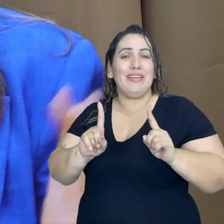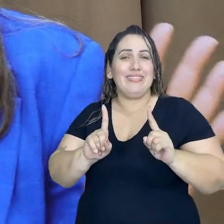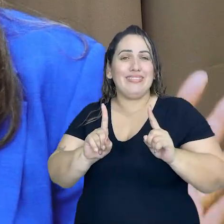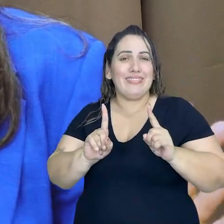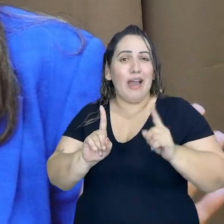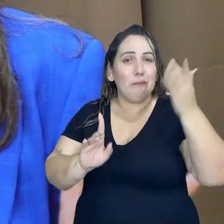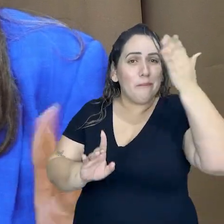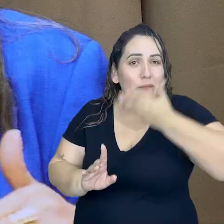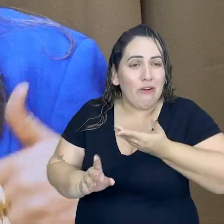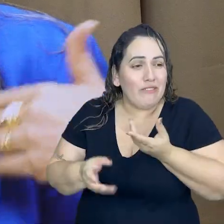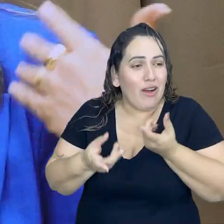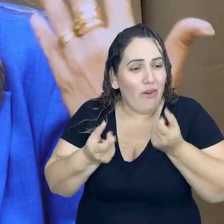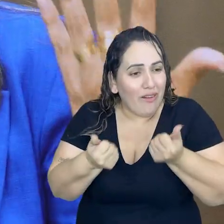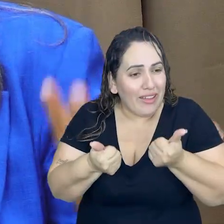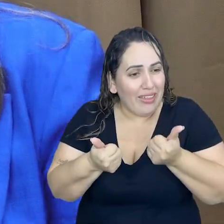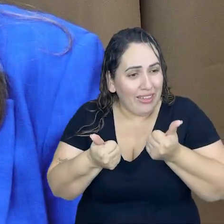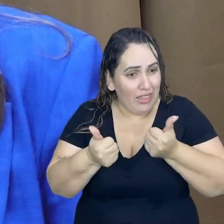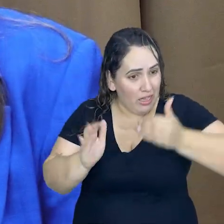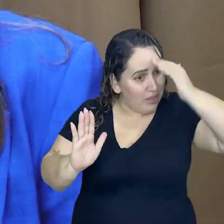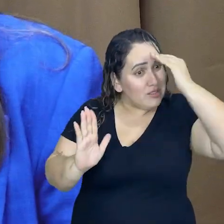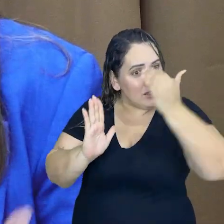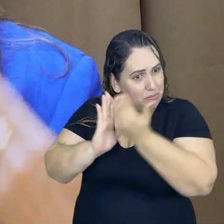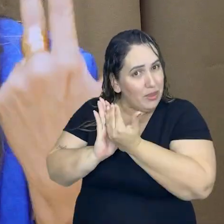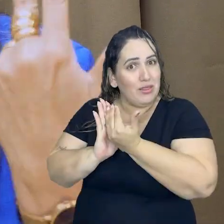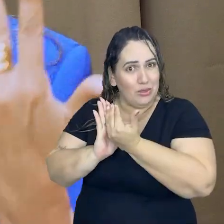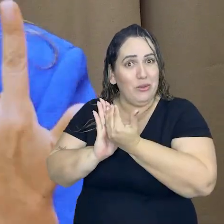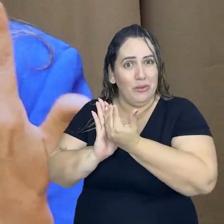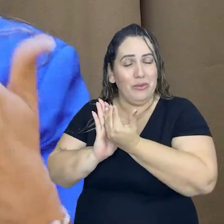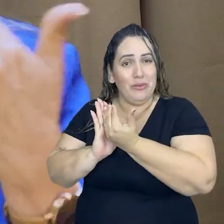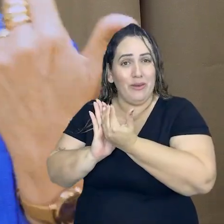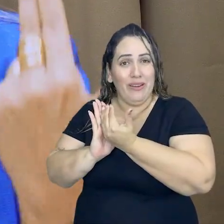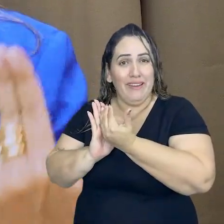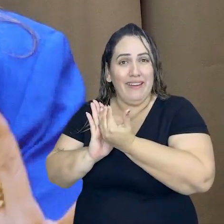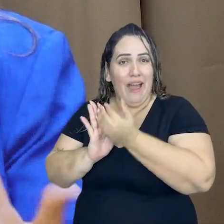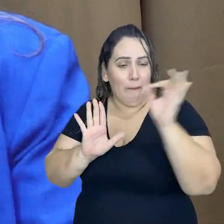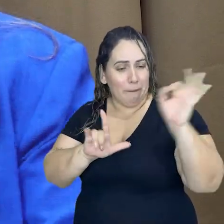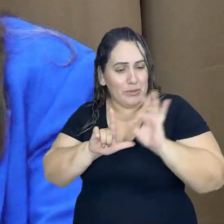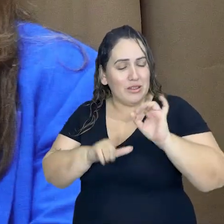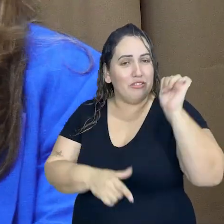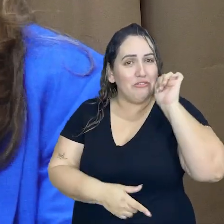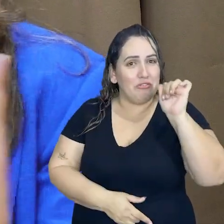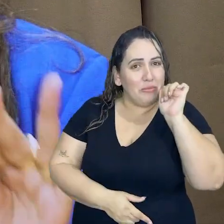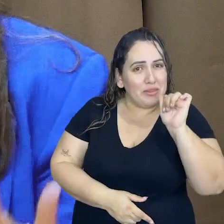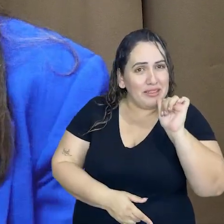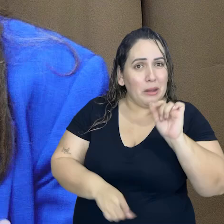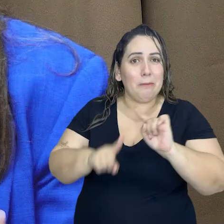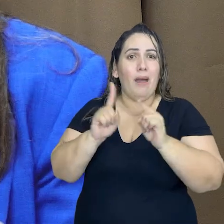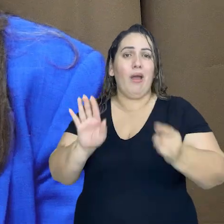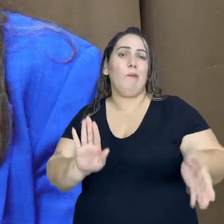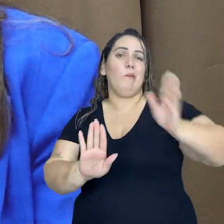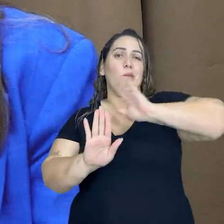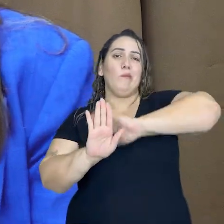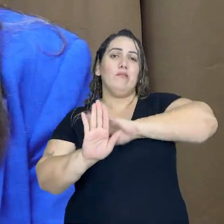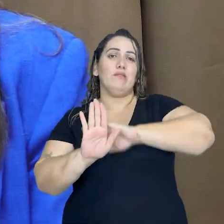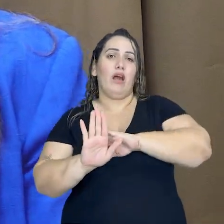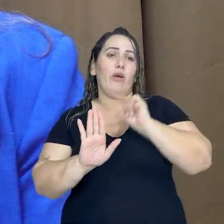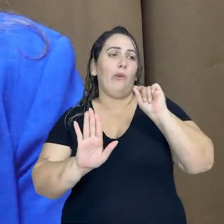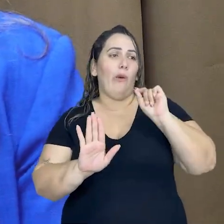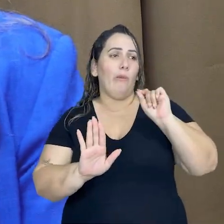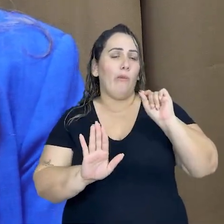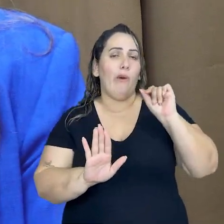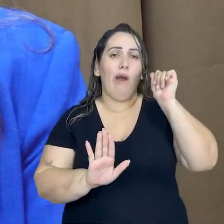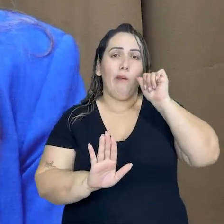O famoso laranjal. Então, assim, começou a partir dessa moça, que é uma jovem juíza. Eu acho essa história fantástica. Fantástico né? mesmo.